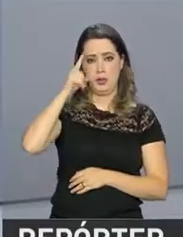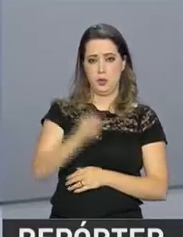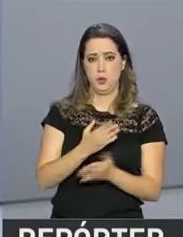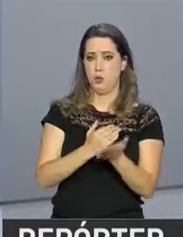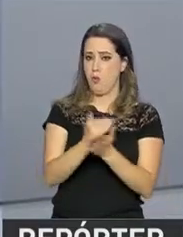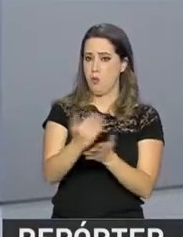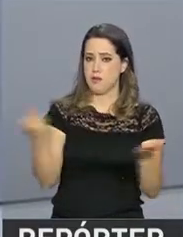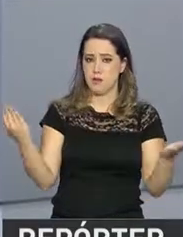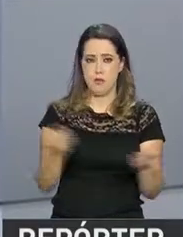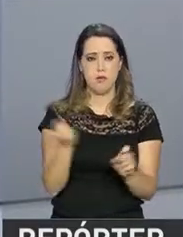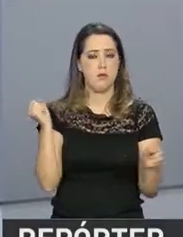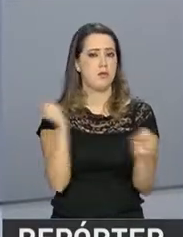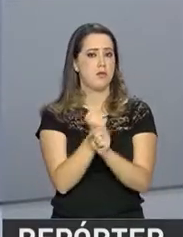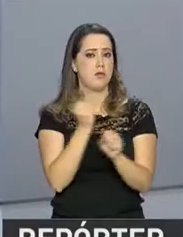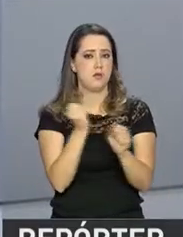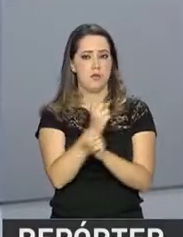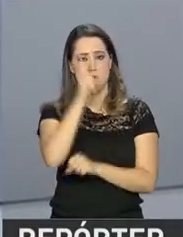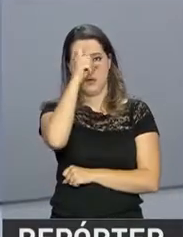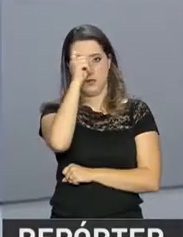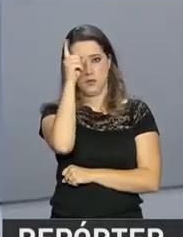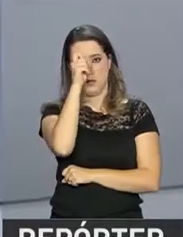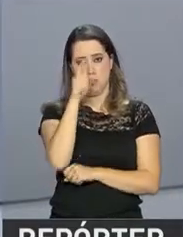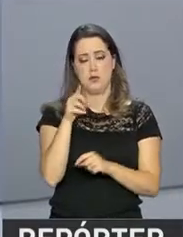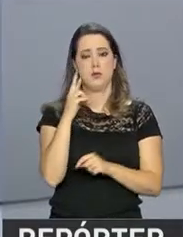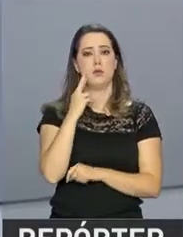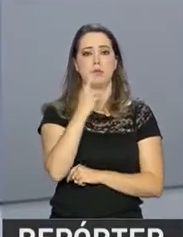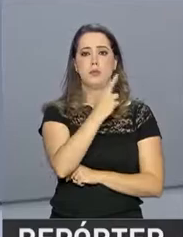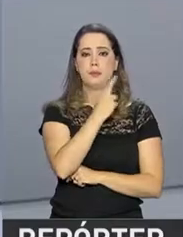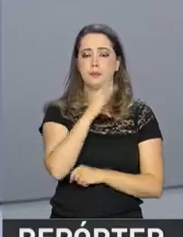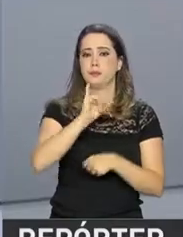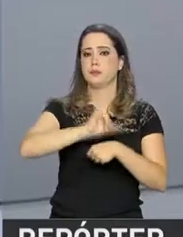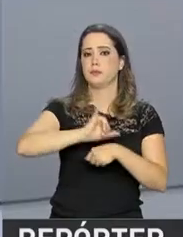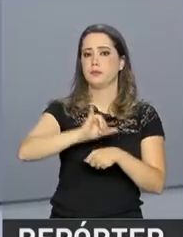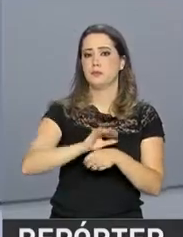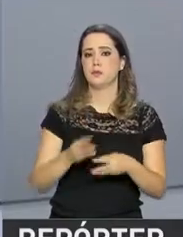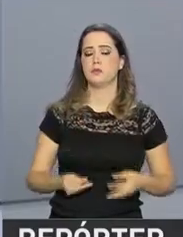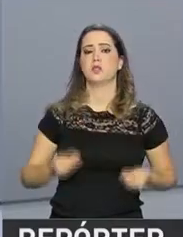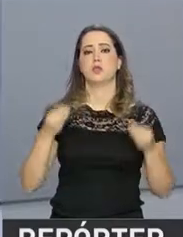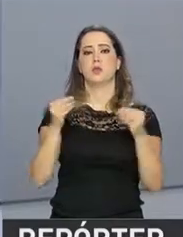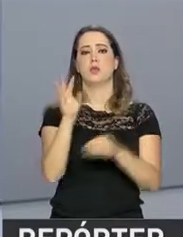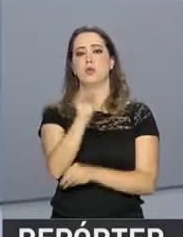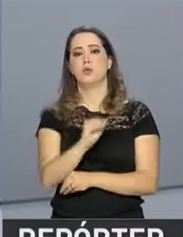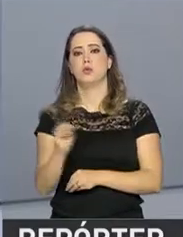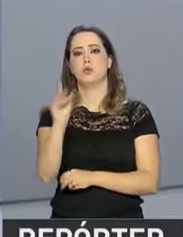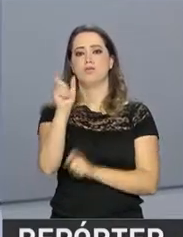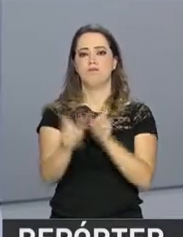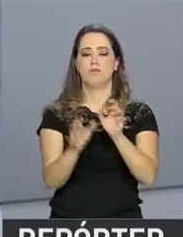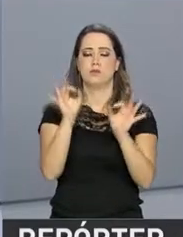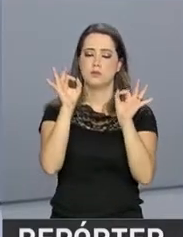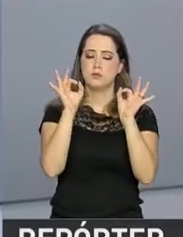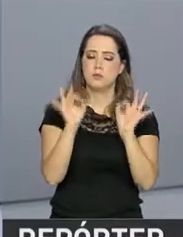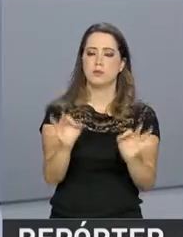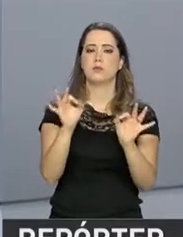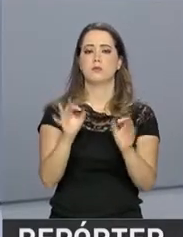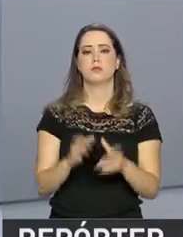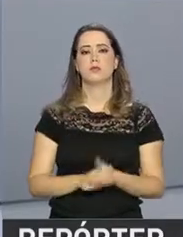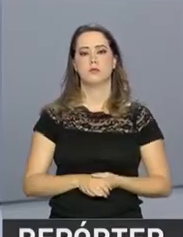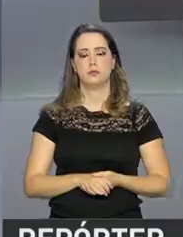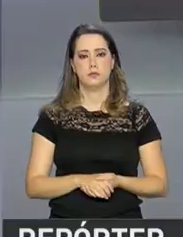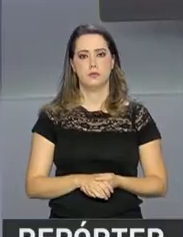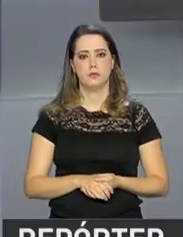início imediato de obras do hospital geral de roraima em boa vista para garantir o atendimento adequado na